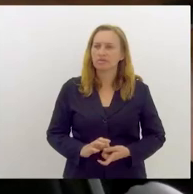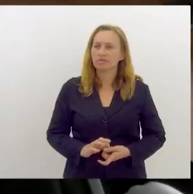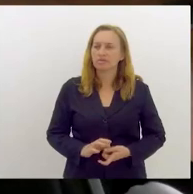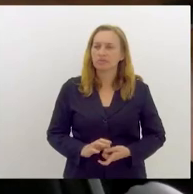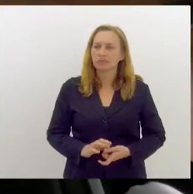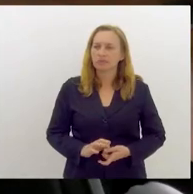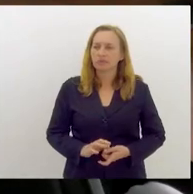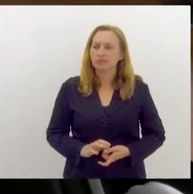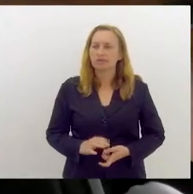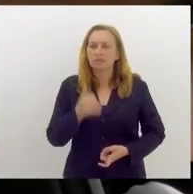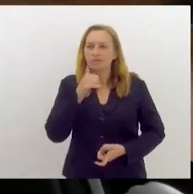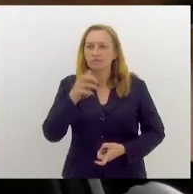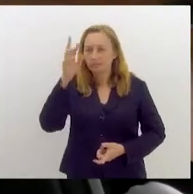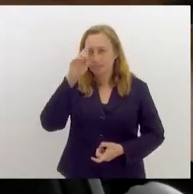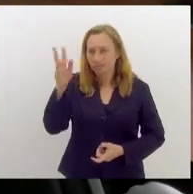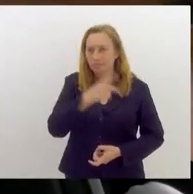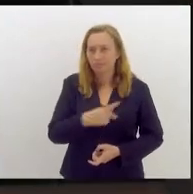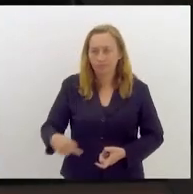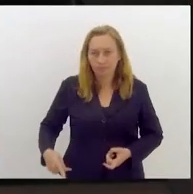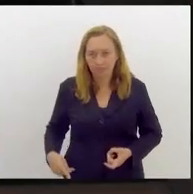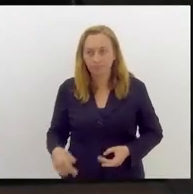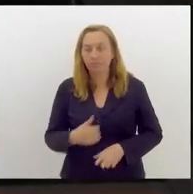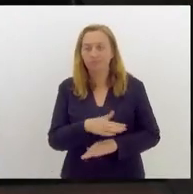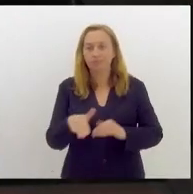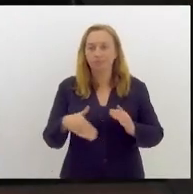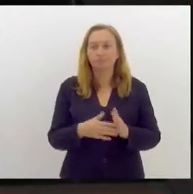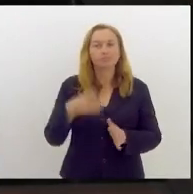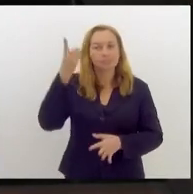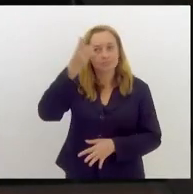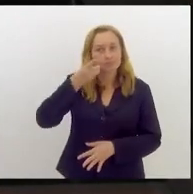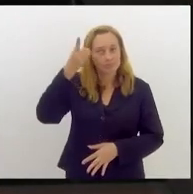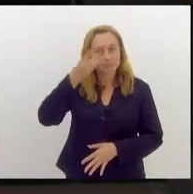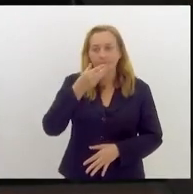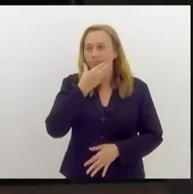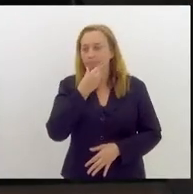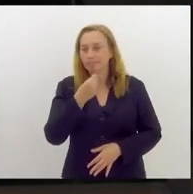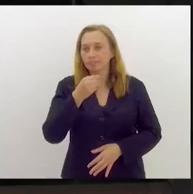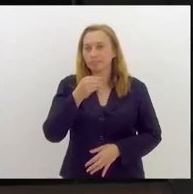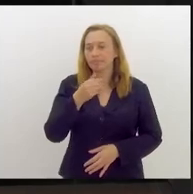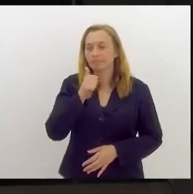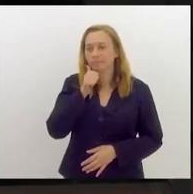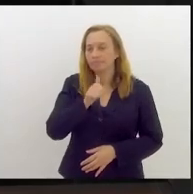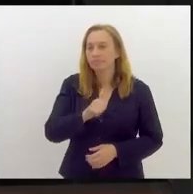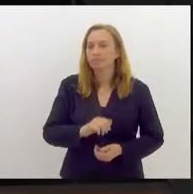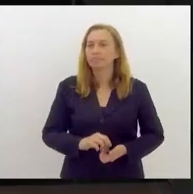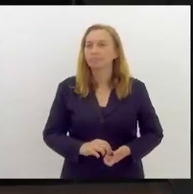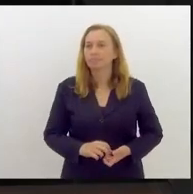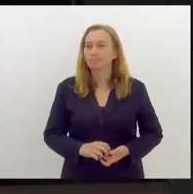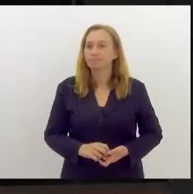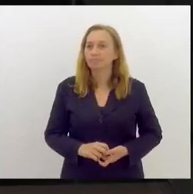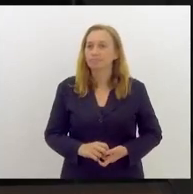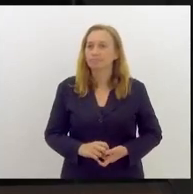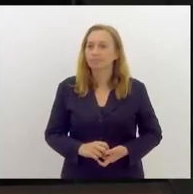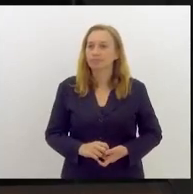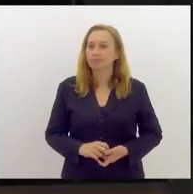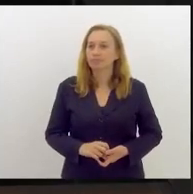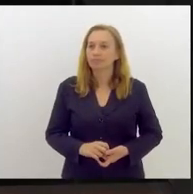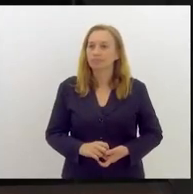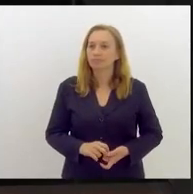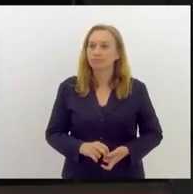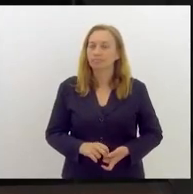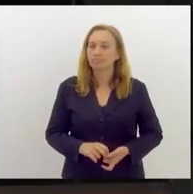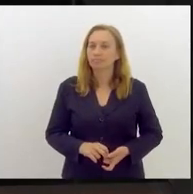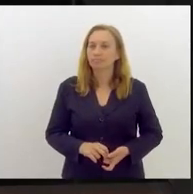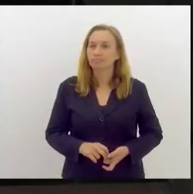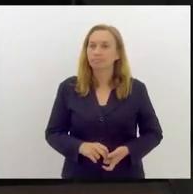senhora presidenta senhoras deputados senhores deputadas e senhores